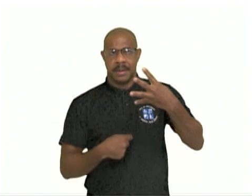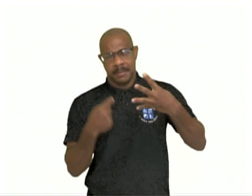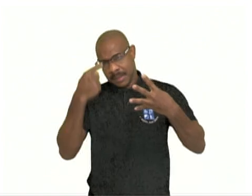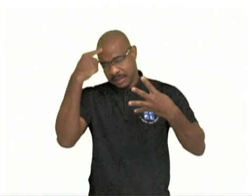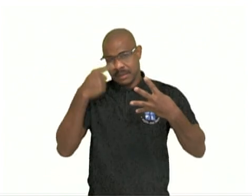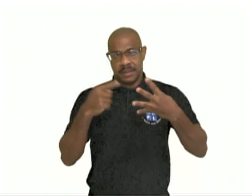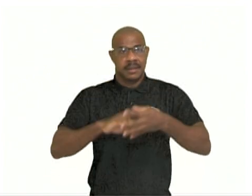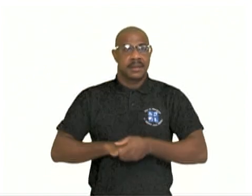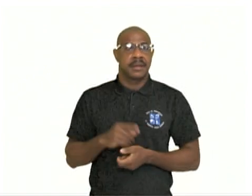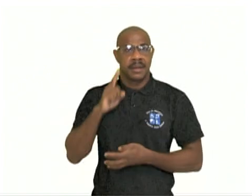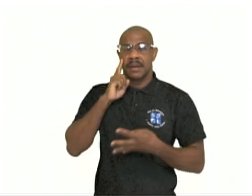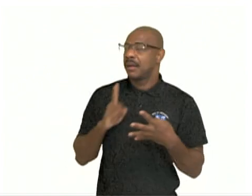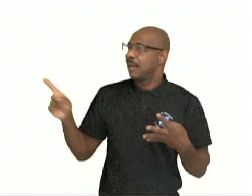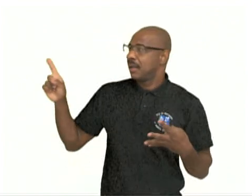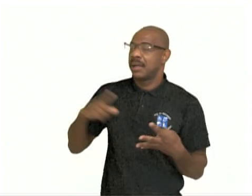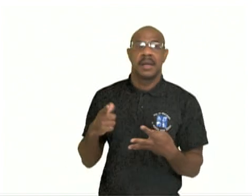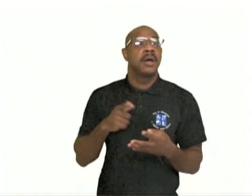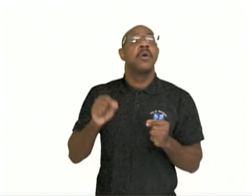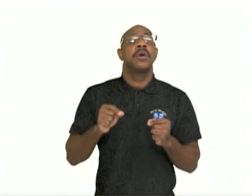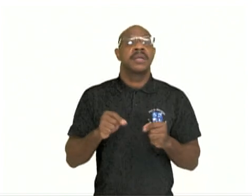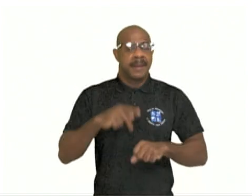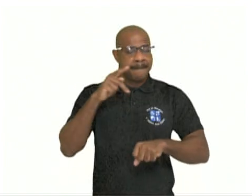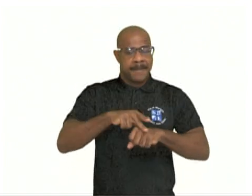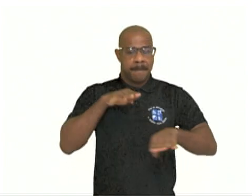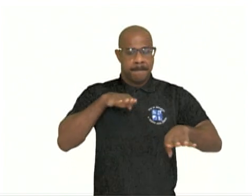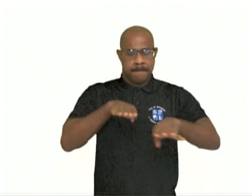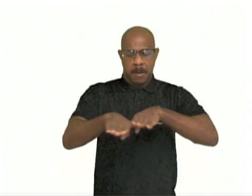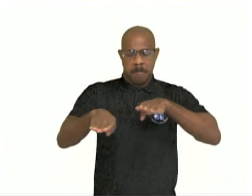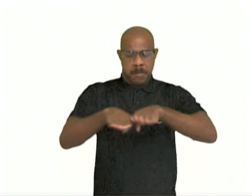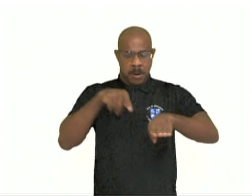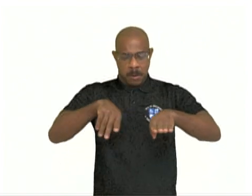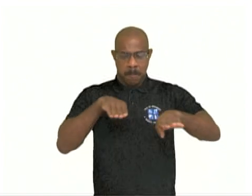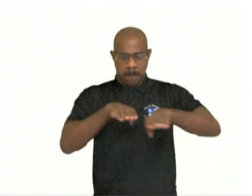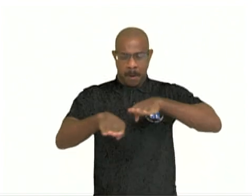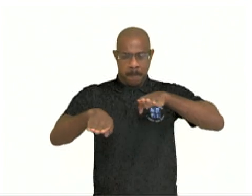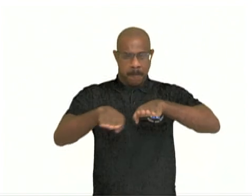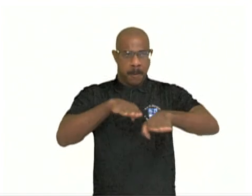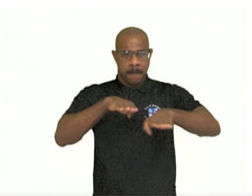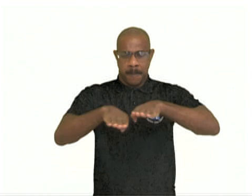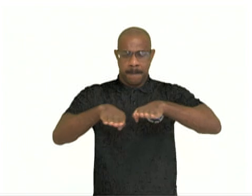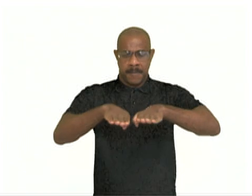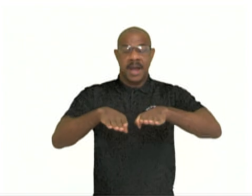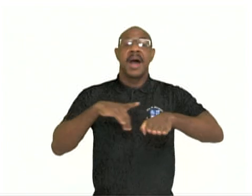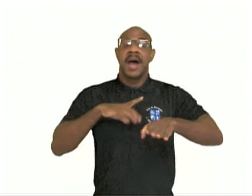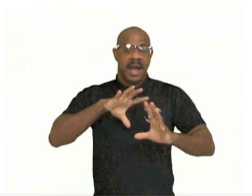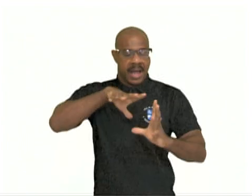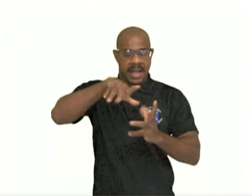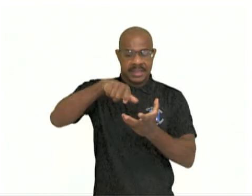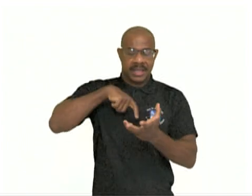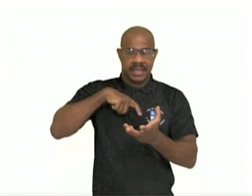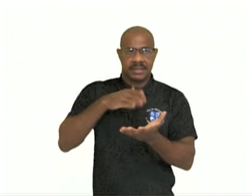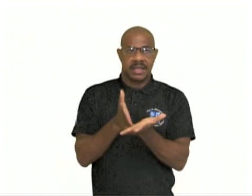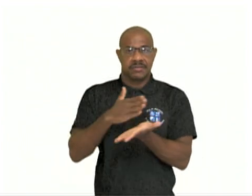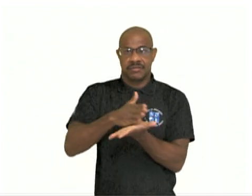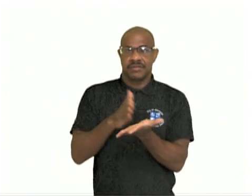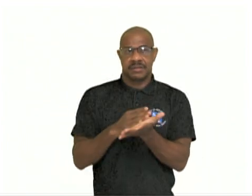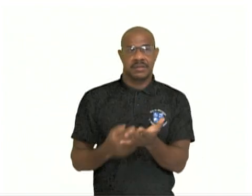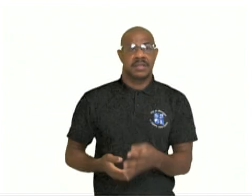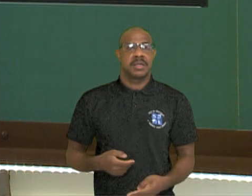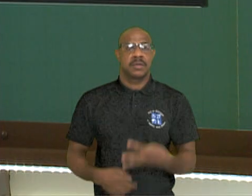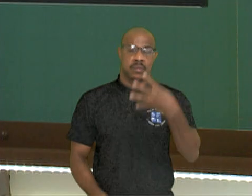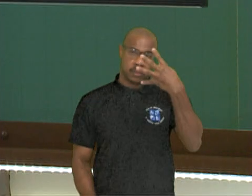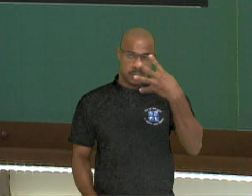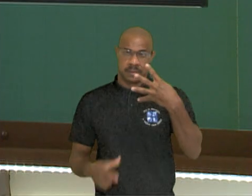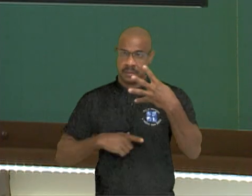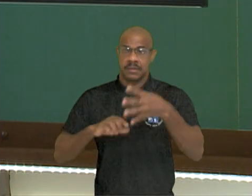são grandes blocos, grandes partes da crosta, né? A Terra está dividida em partes que nós chamamos de placas